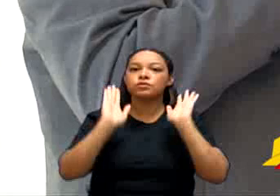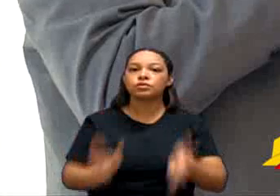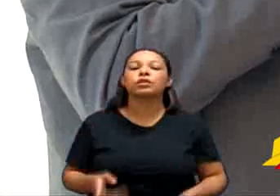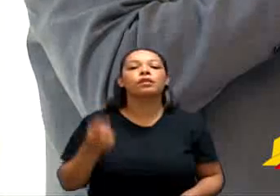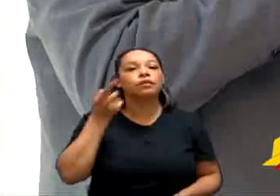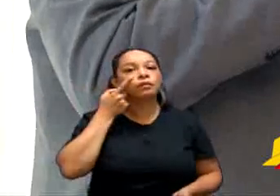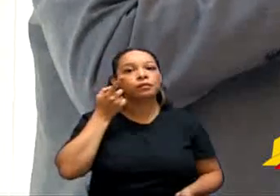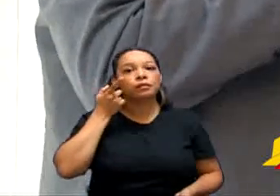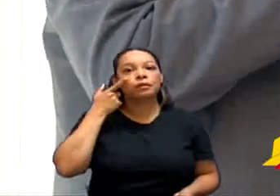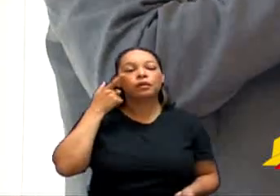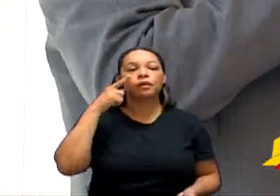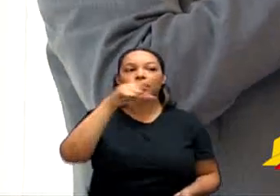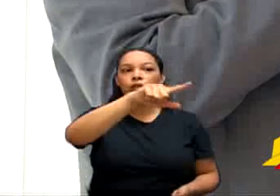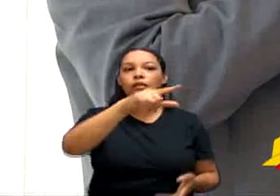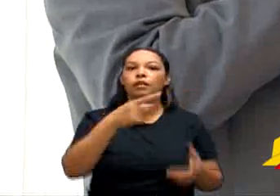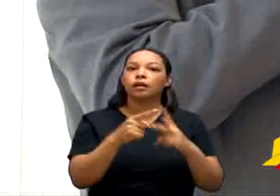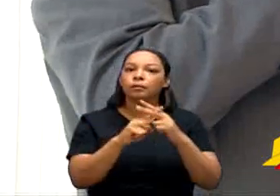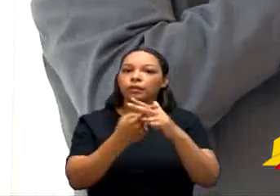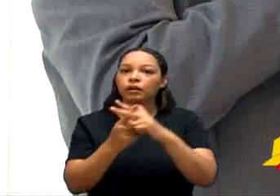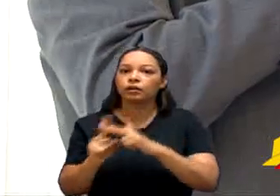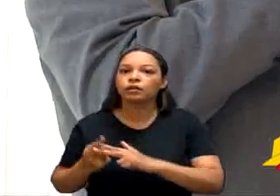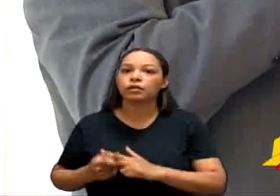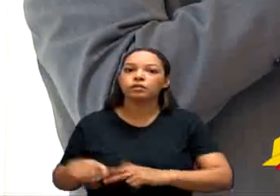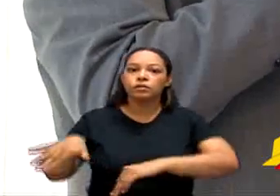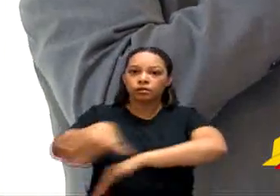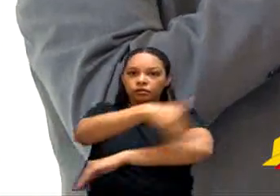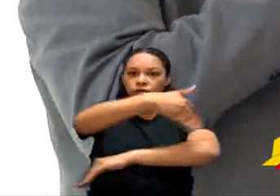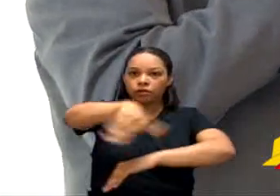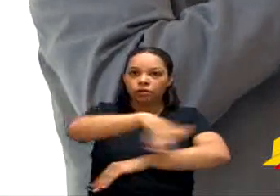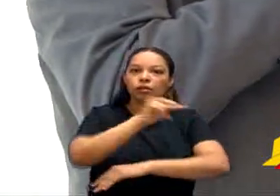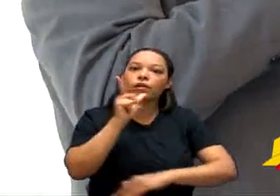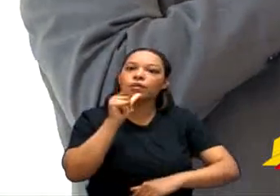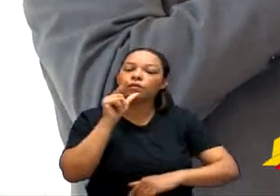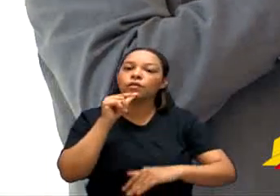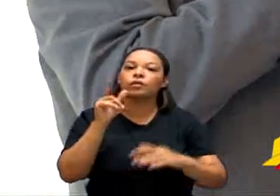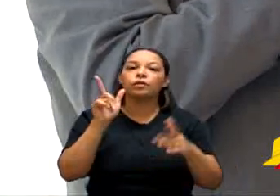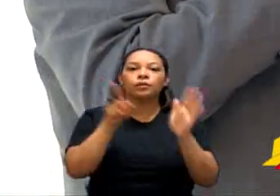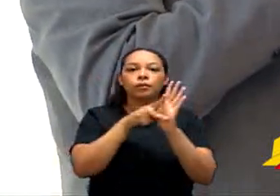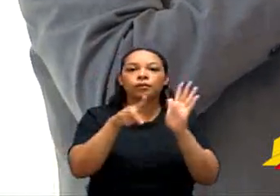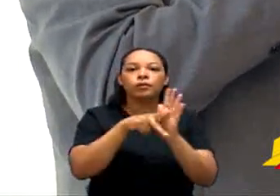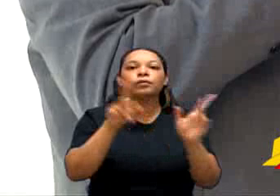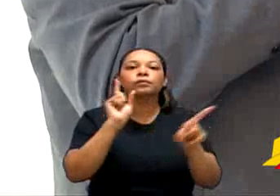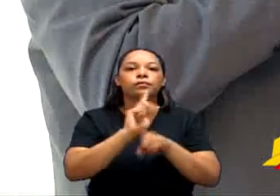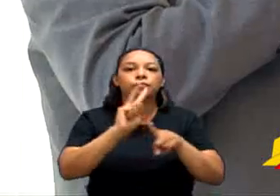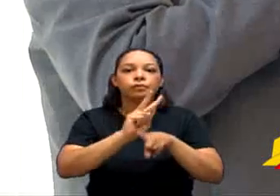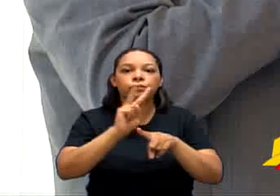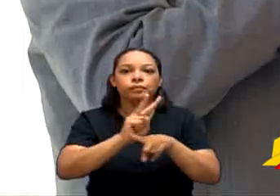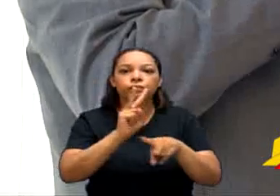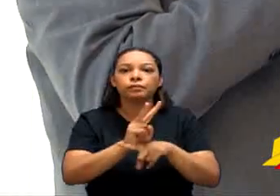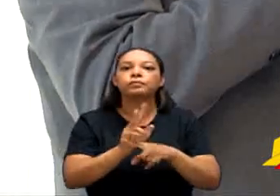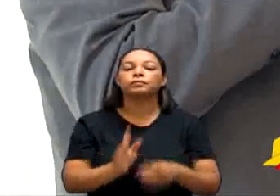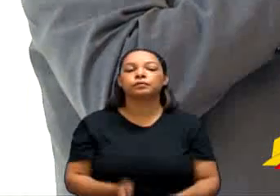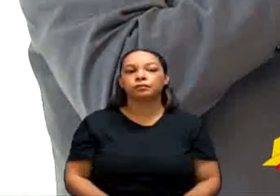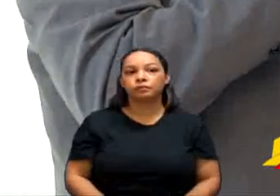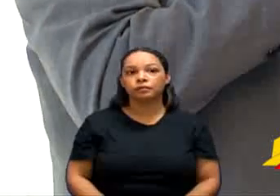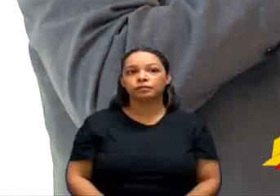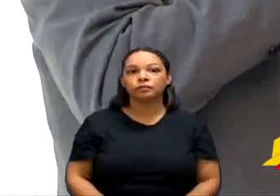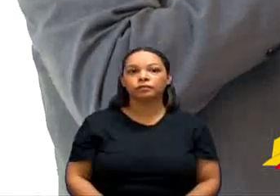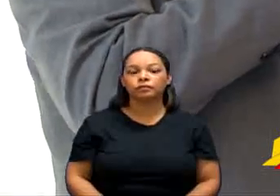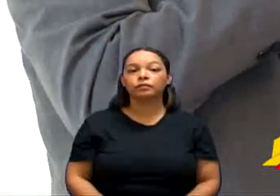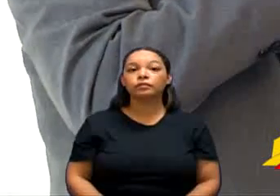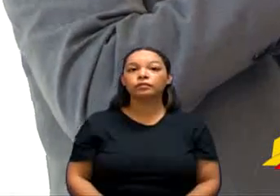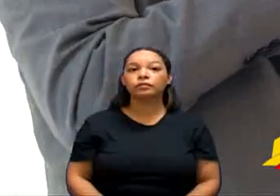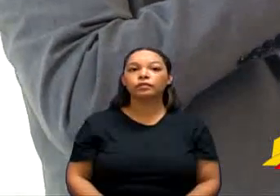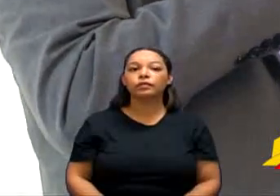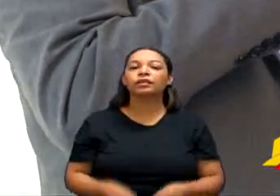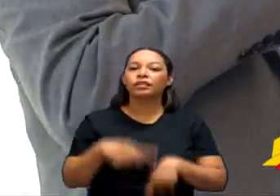da rede, infelizmente, na passagem de cano, tudo mais, acaba entrando sujeira, que é a terra, muitas vezes, e deu